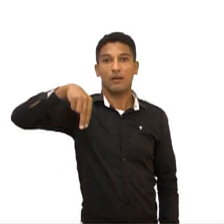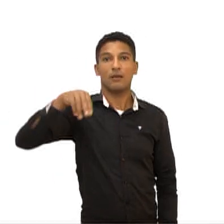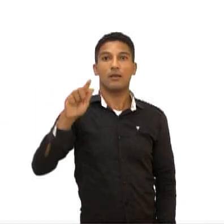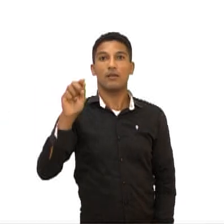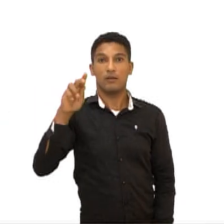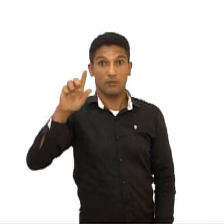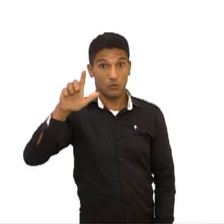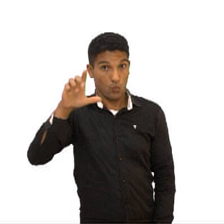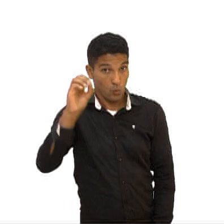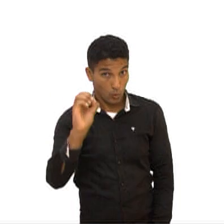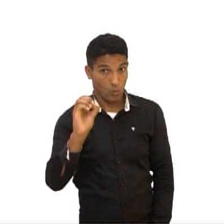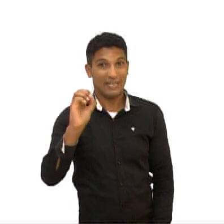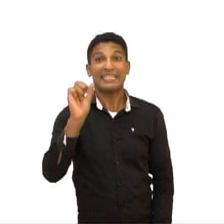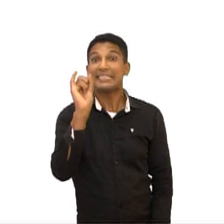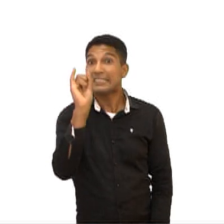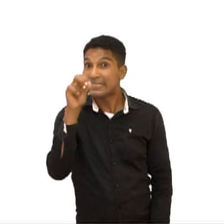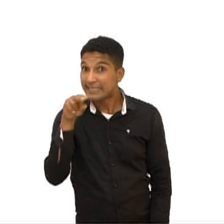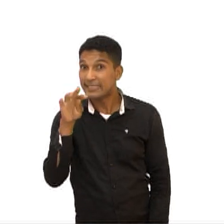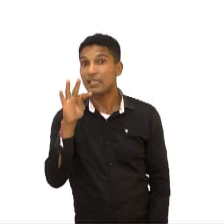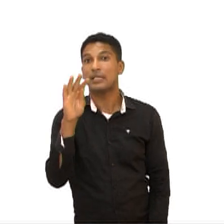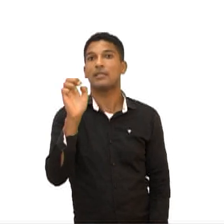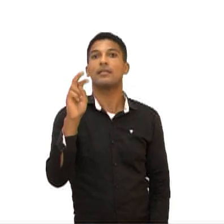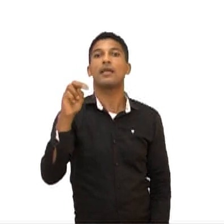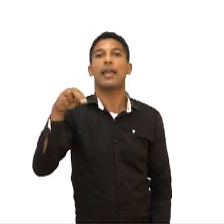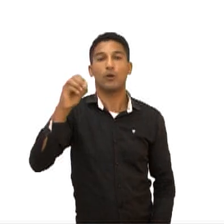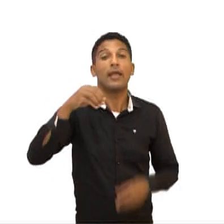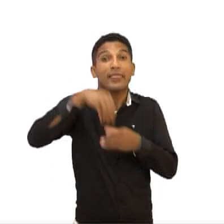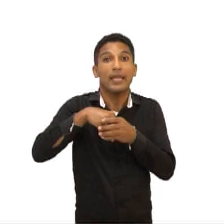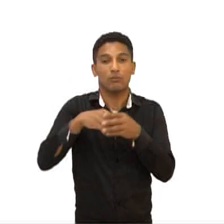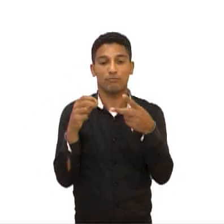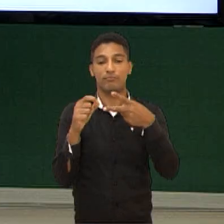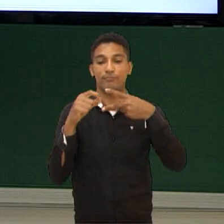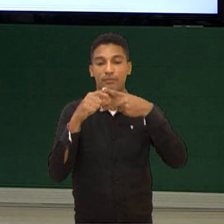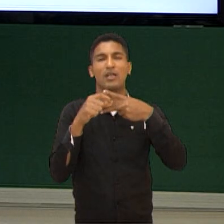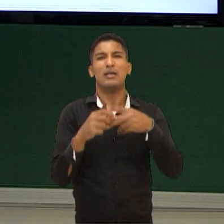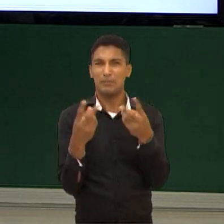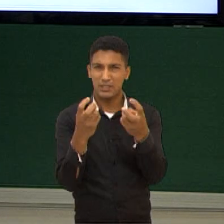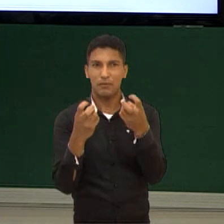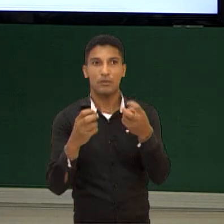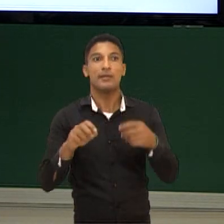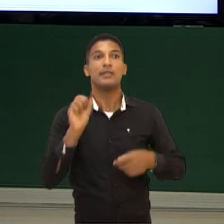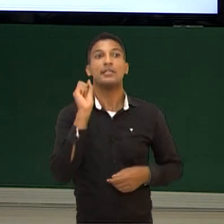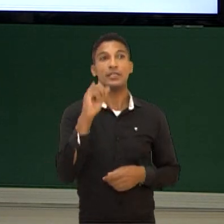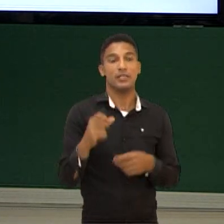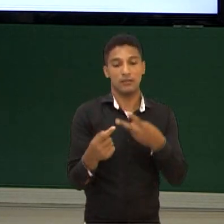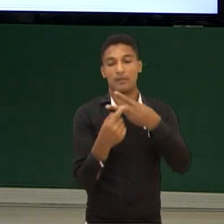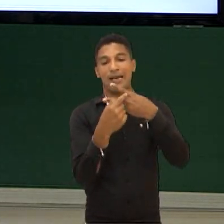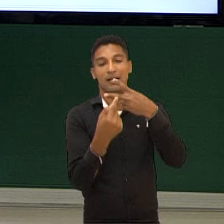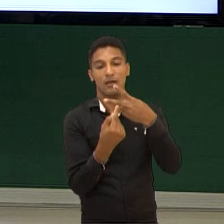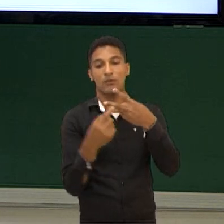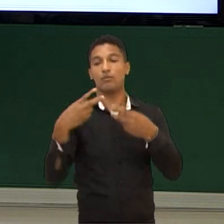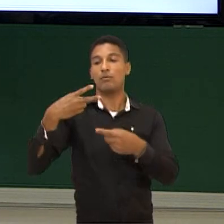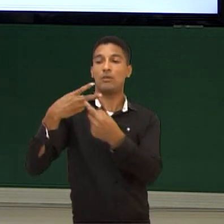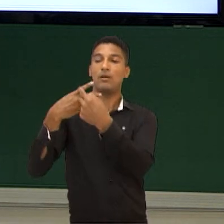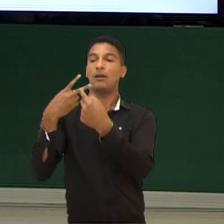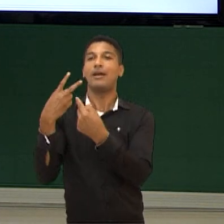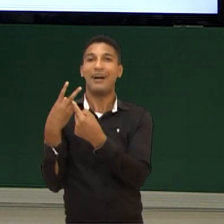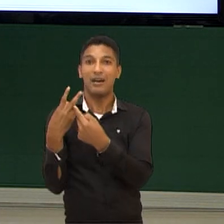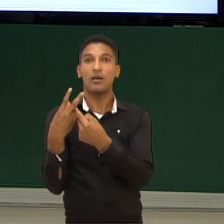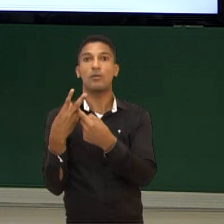eu pegar todos os ângulos de um triângulo e juntá-los, eles vão formar um ângulo